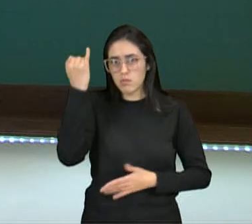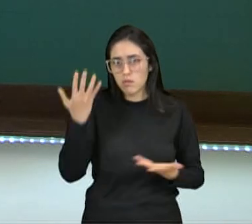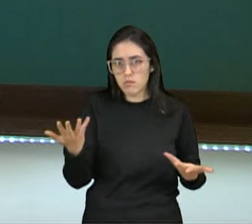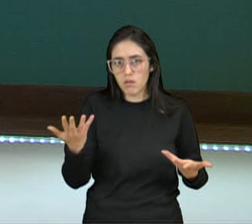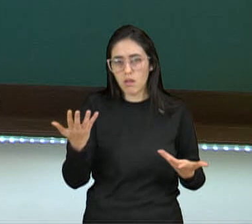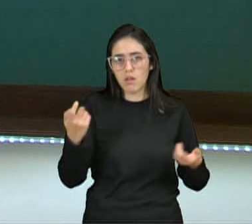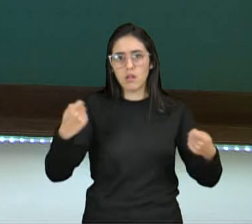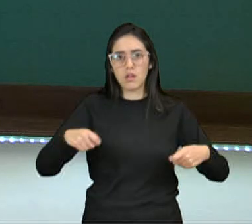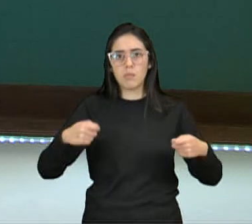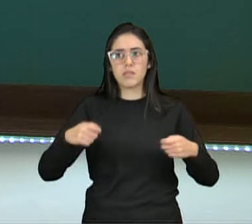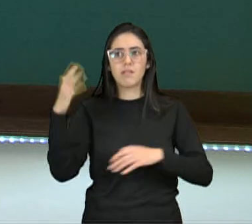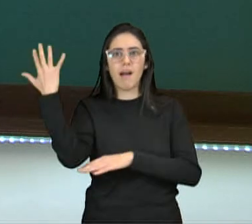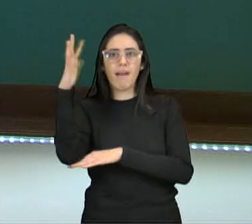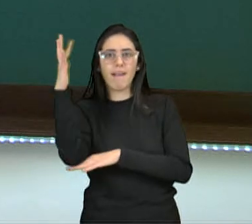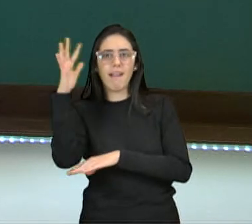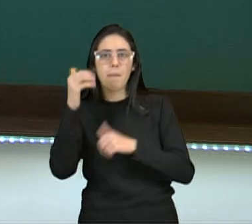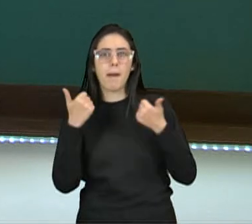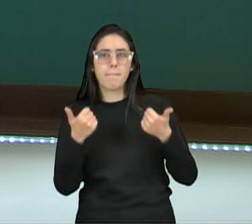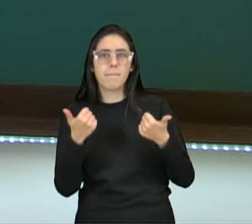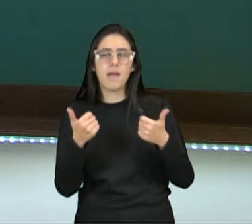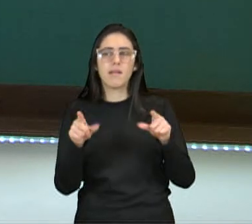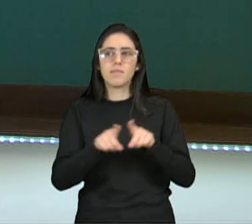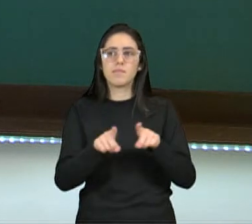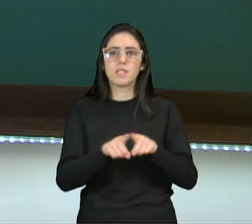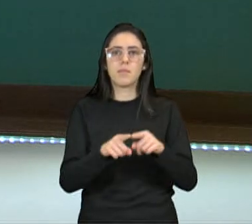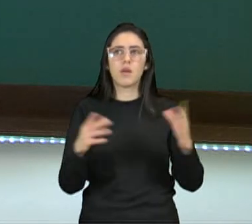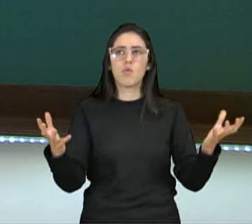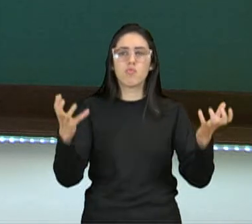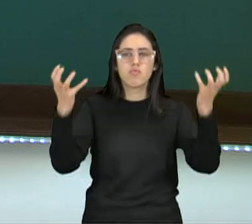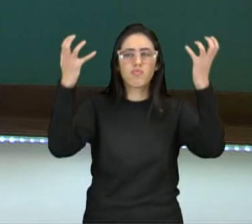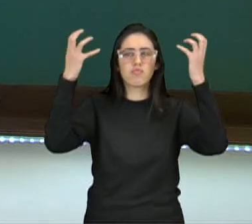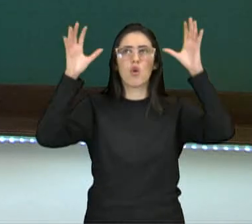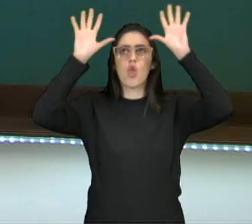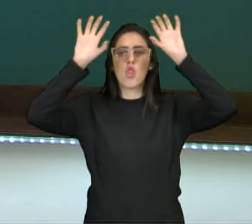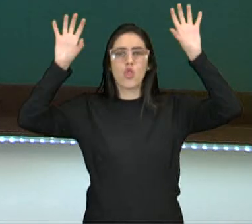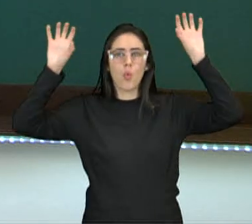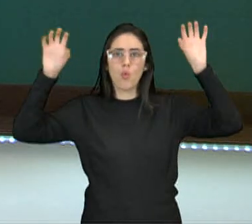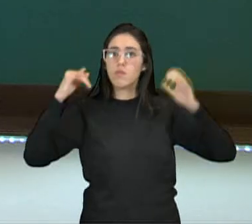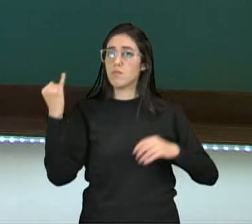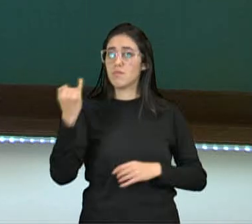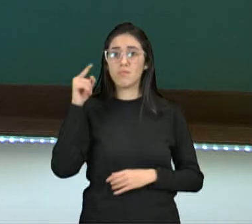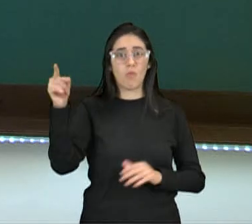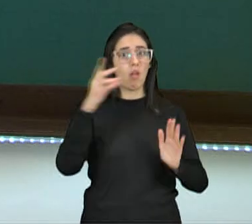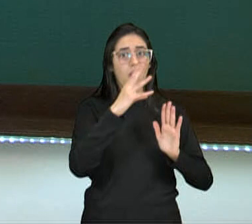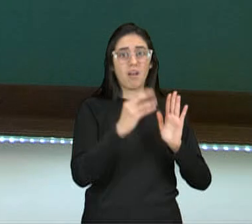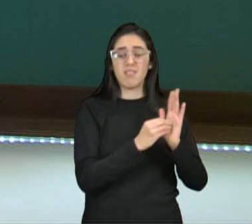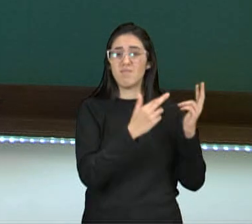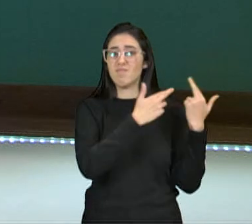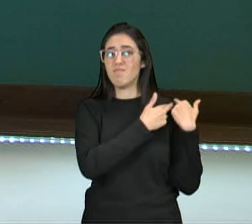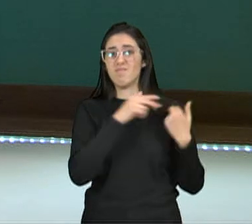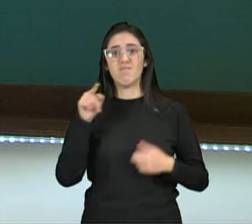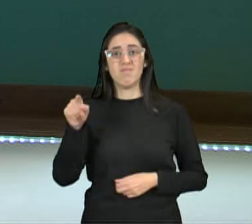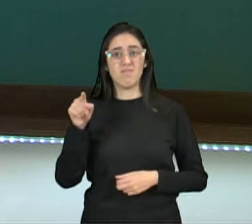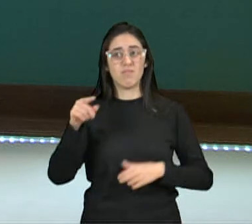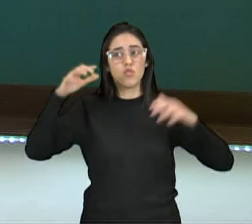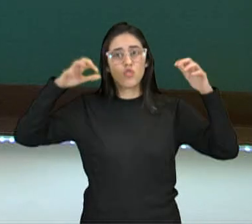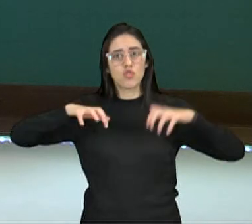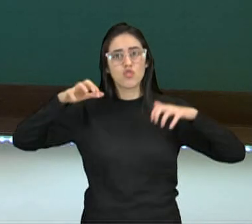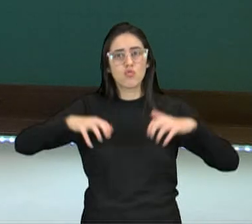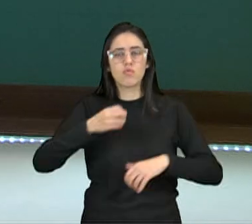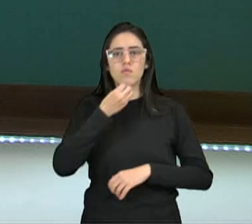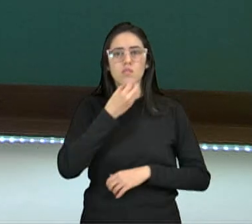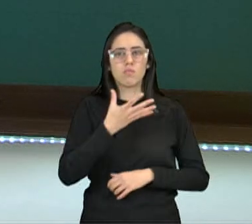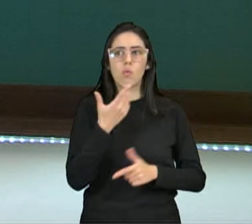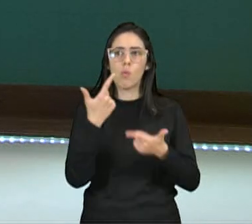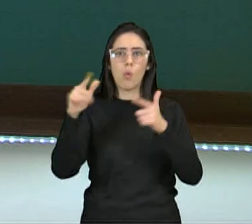do equilíbrio climático, né? Da evaporação, da formação de nuvens e tudo mais, que contribui ali com chuvas, inclusive, para